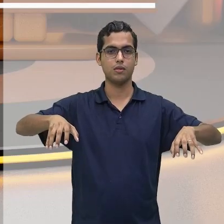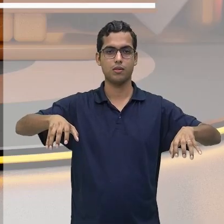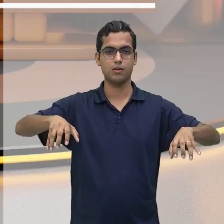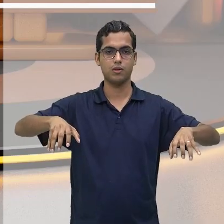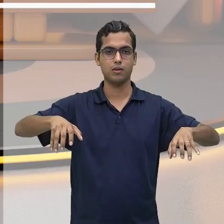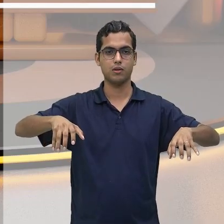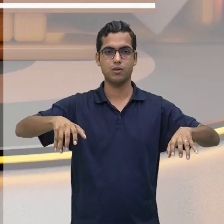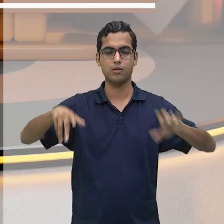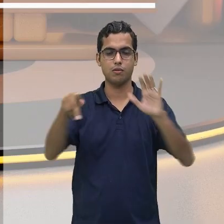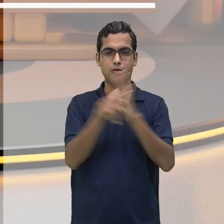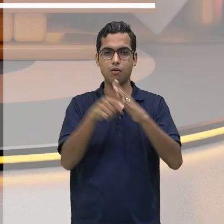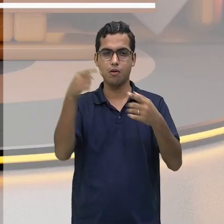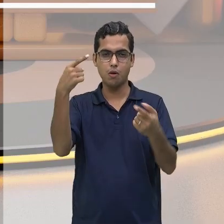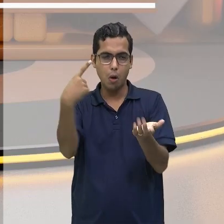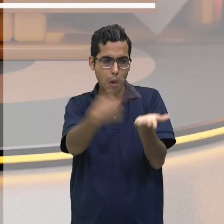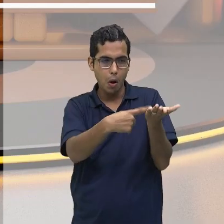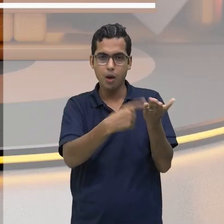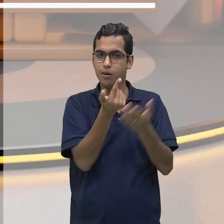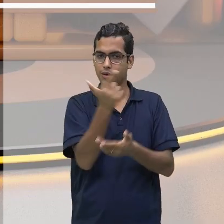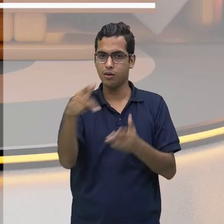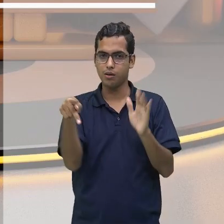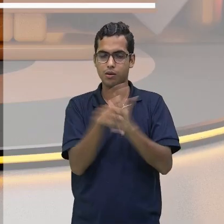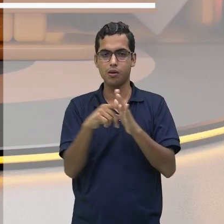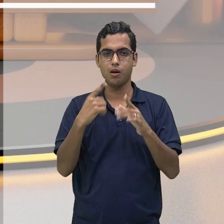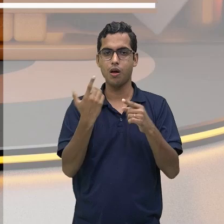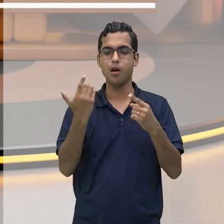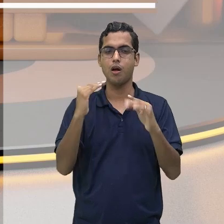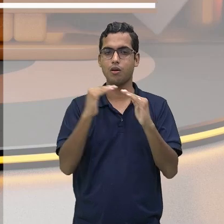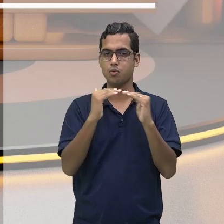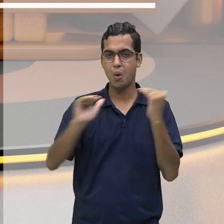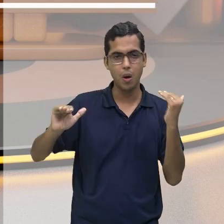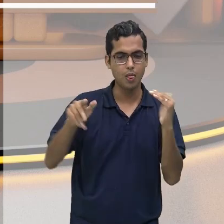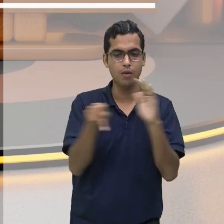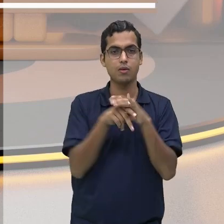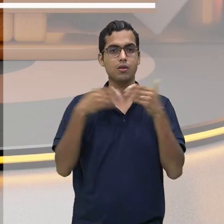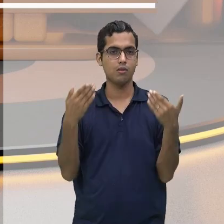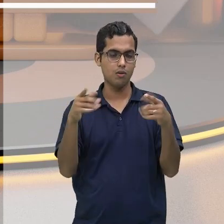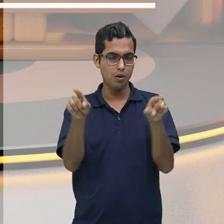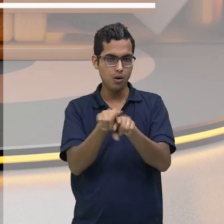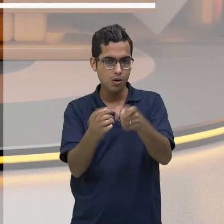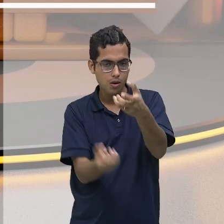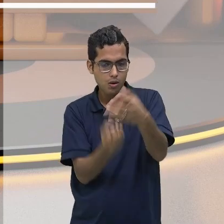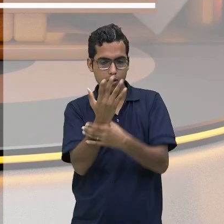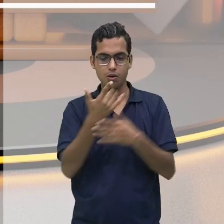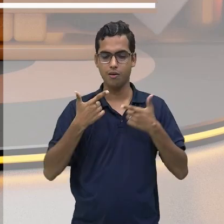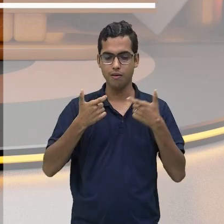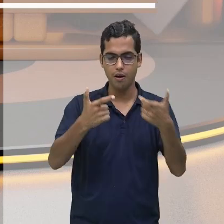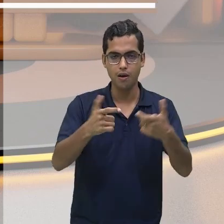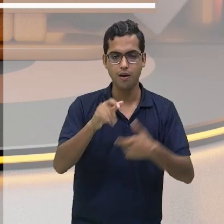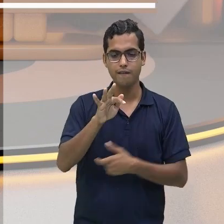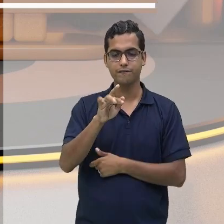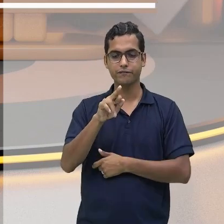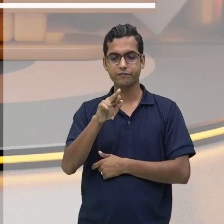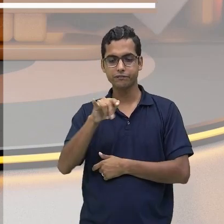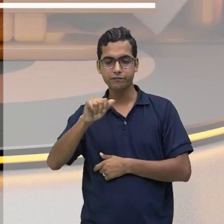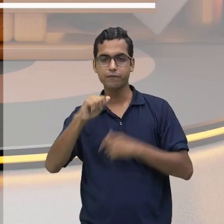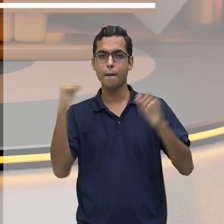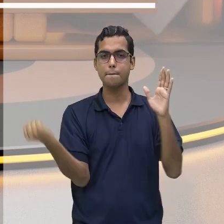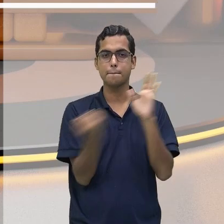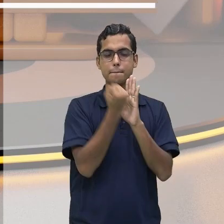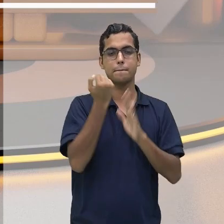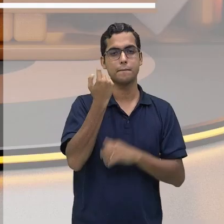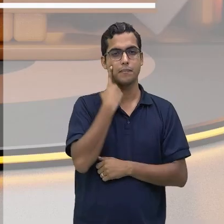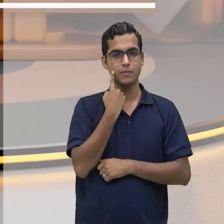estar mais ali juntos, não. Então, é nesse momento que acaba surgindo a Guerra Fria, que marcou aí a